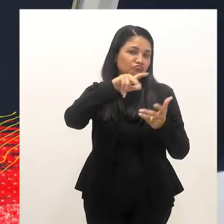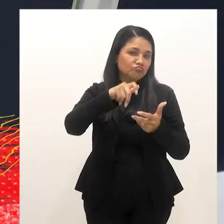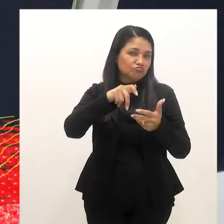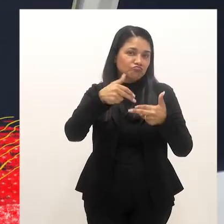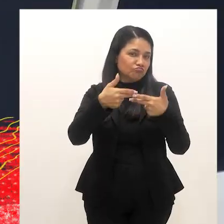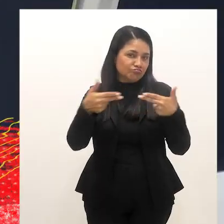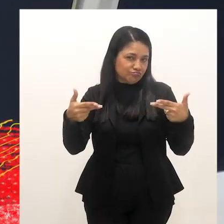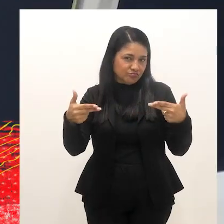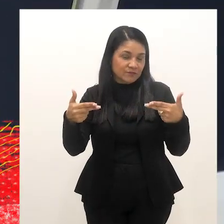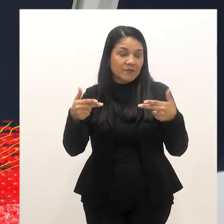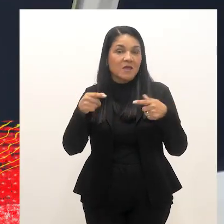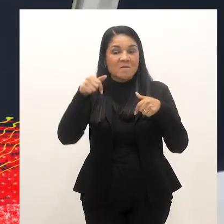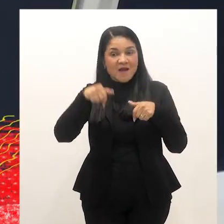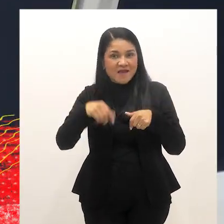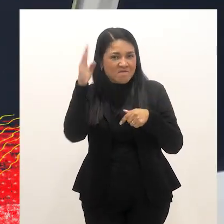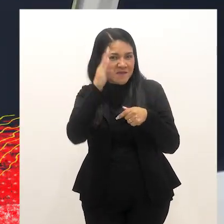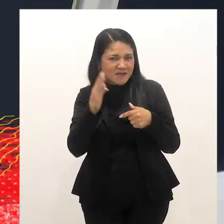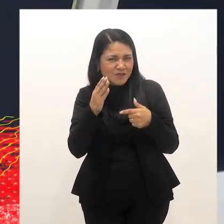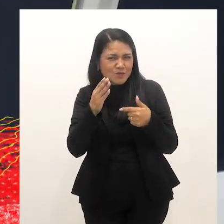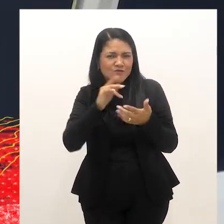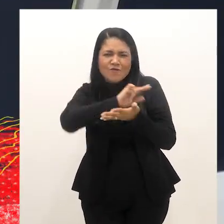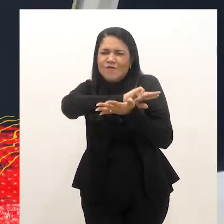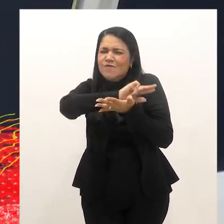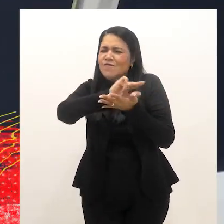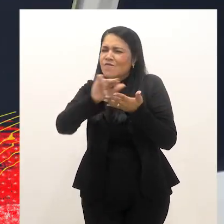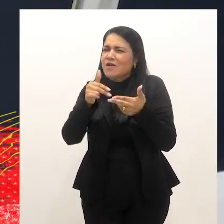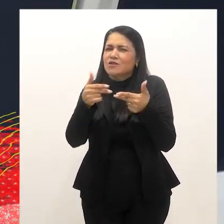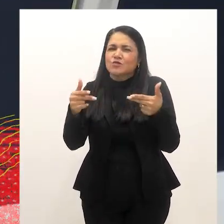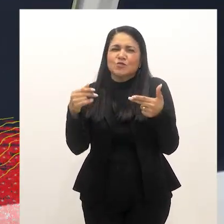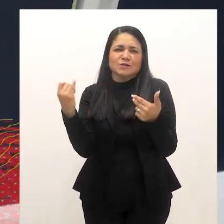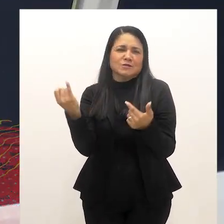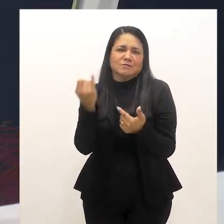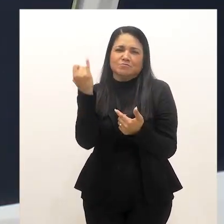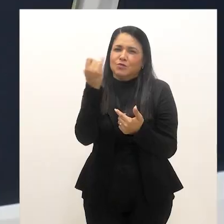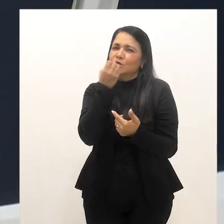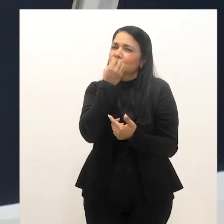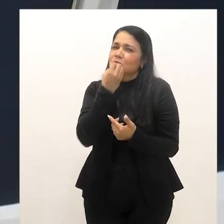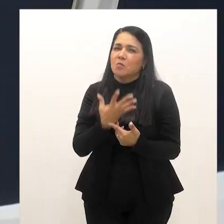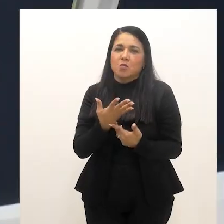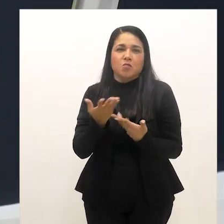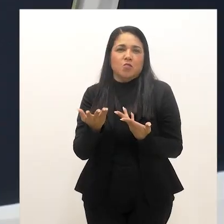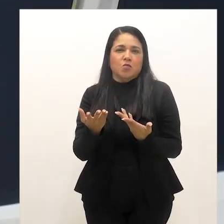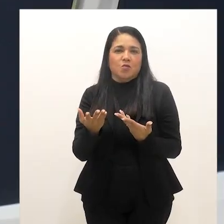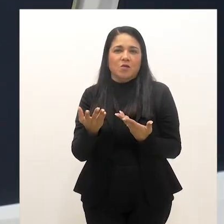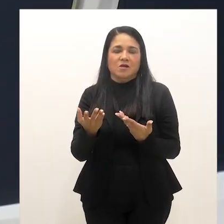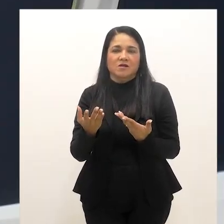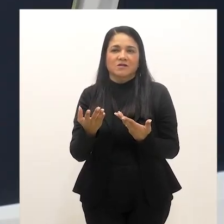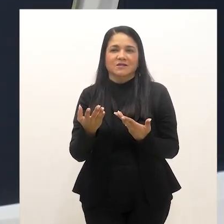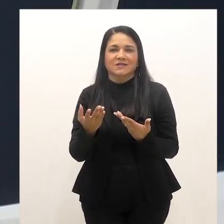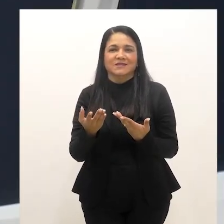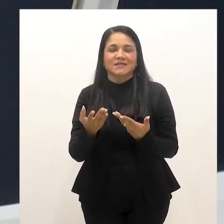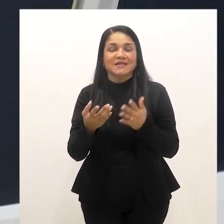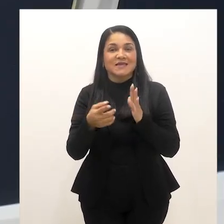de fora. Mas o Brasil tem muita coisa. O Brasil tem muita